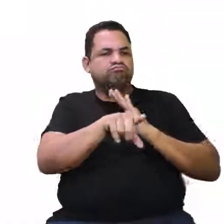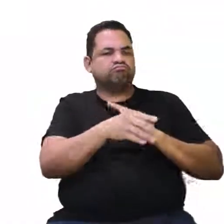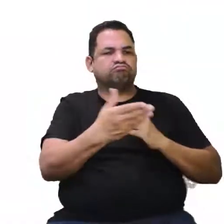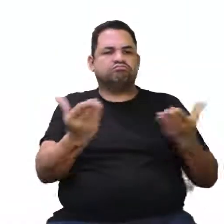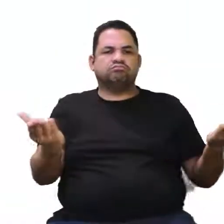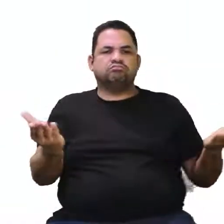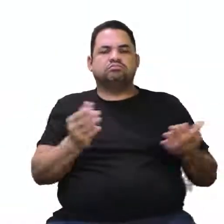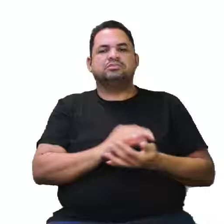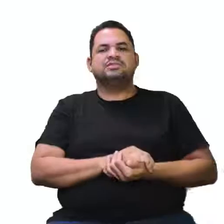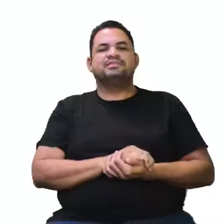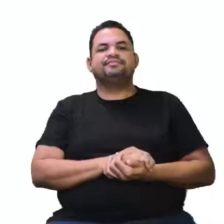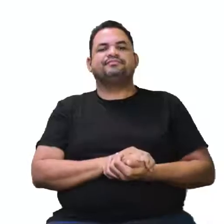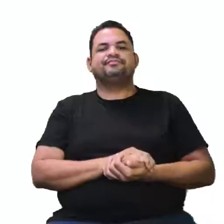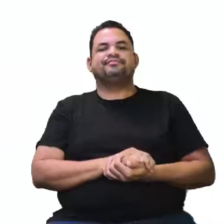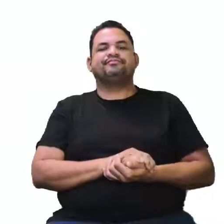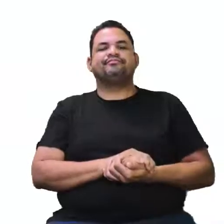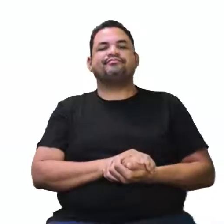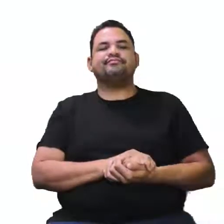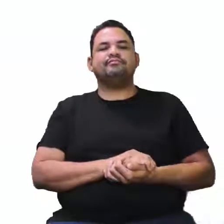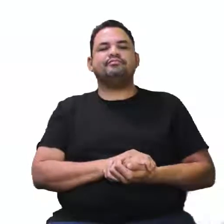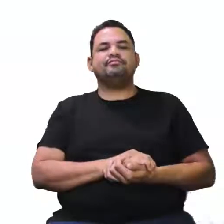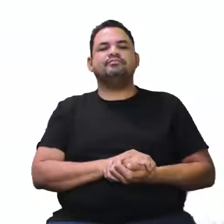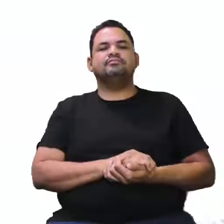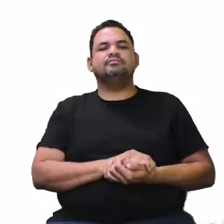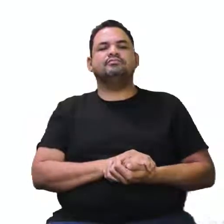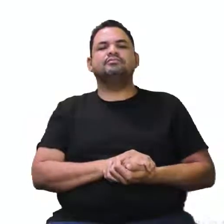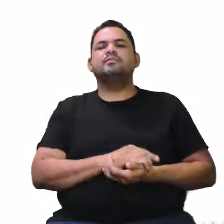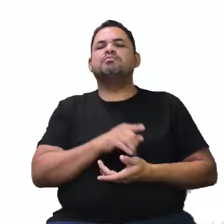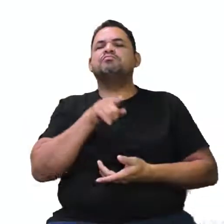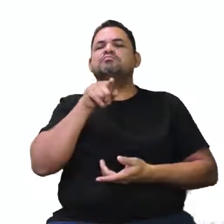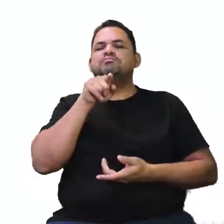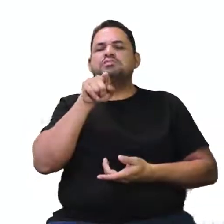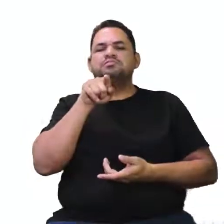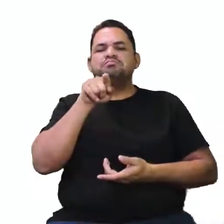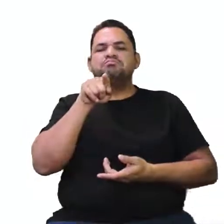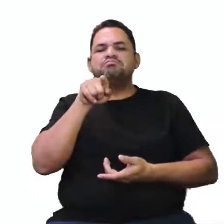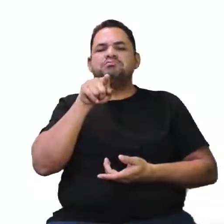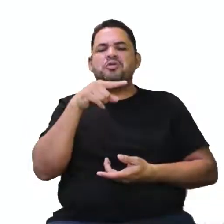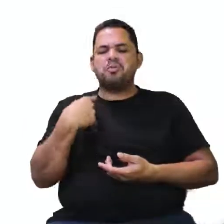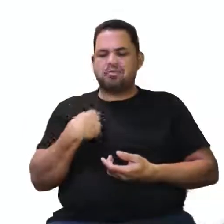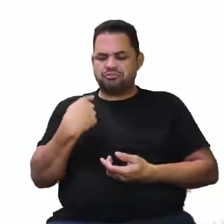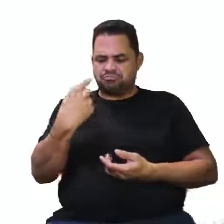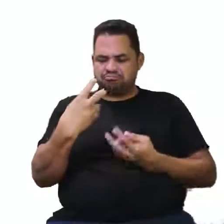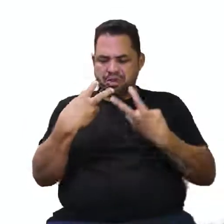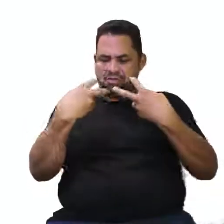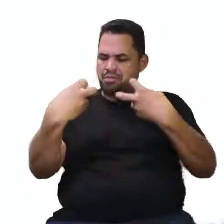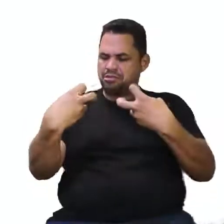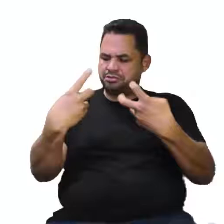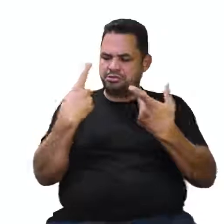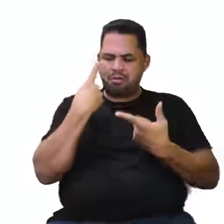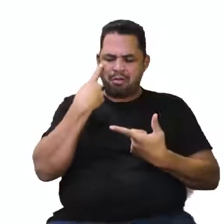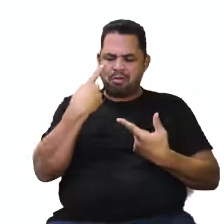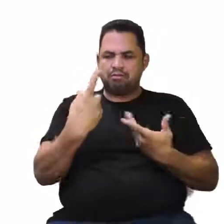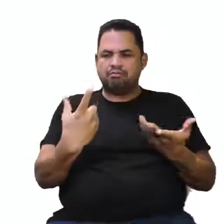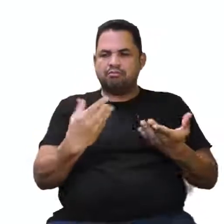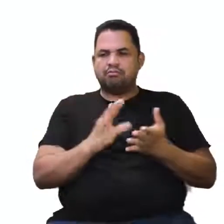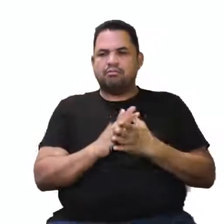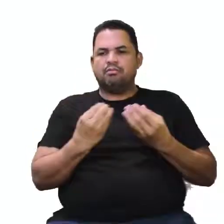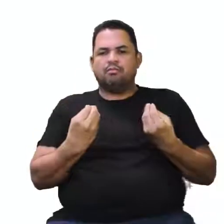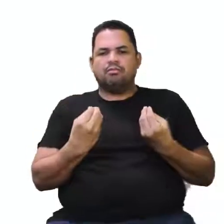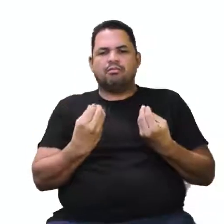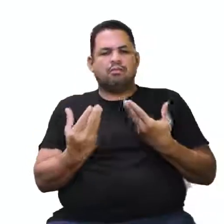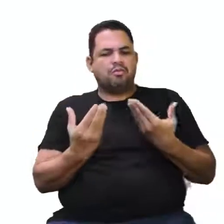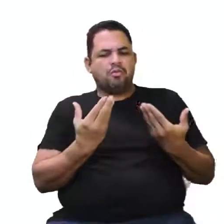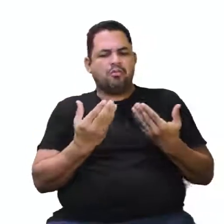no slide. Então nós temos aqui o seguinte. Como que você se vê? Nossa, prof, como